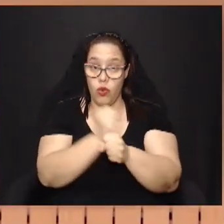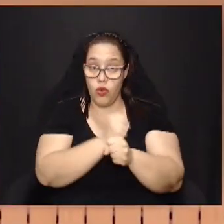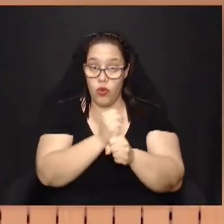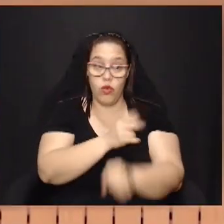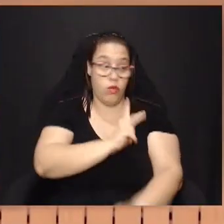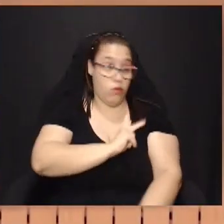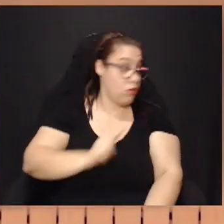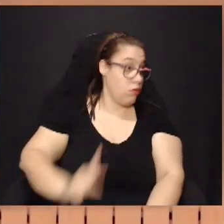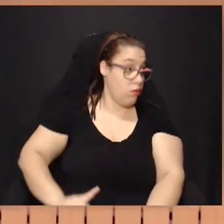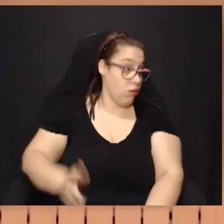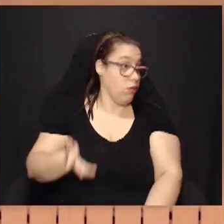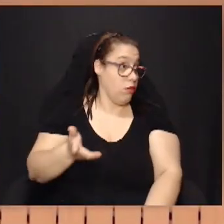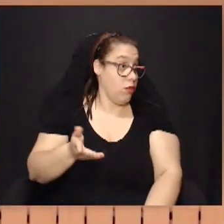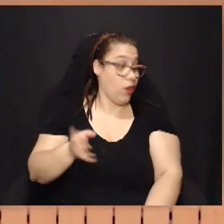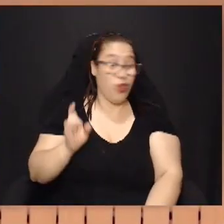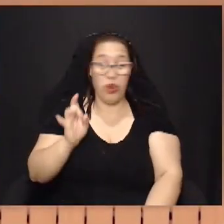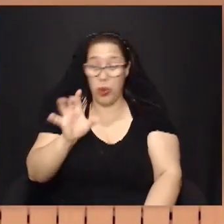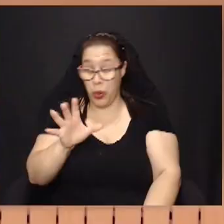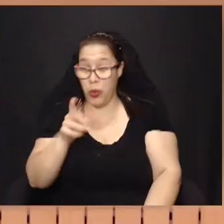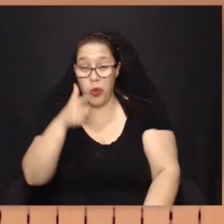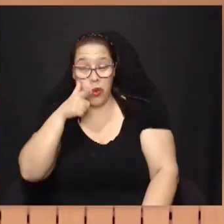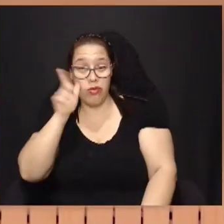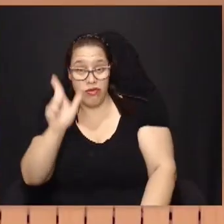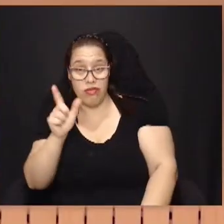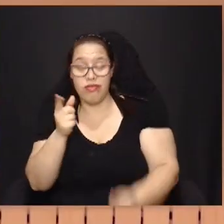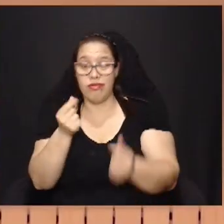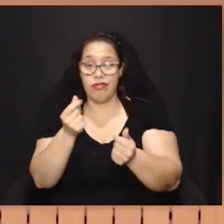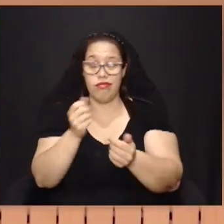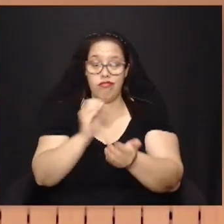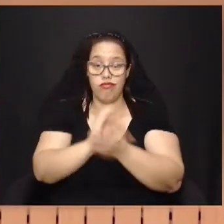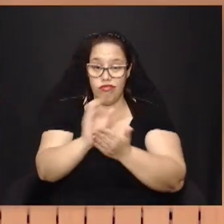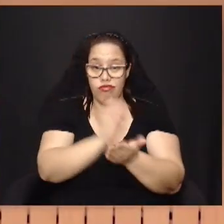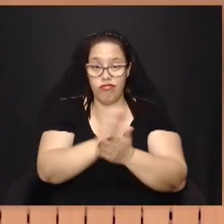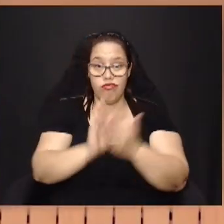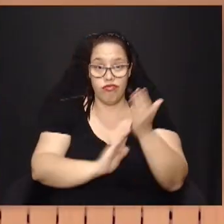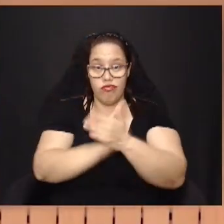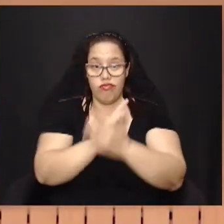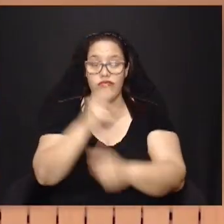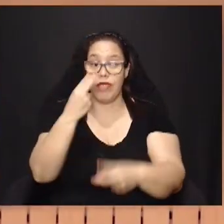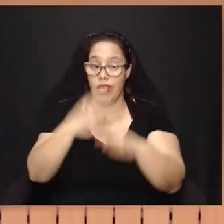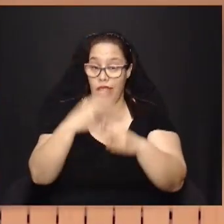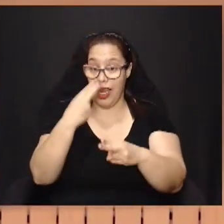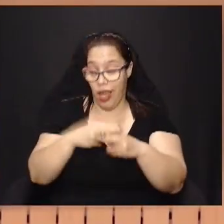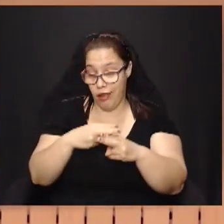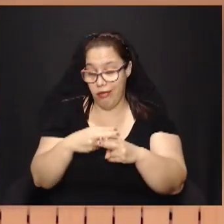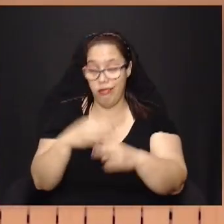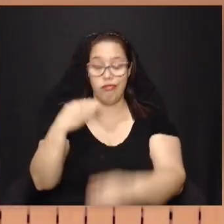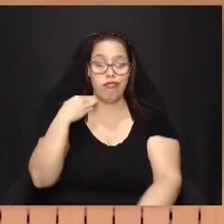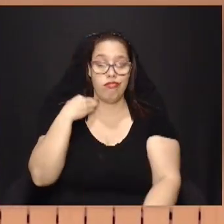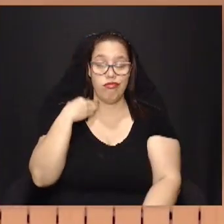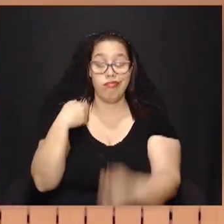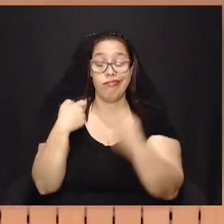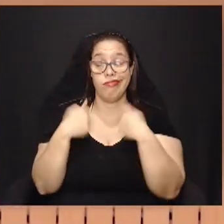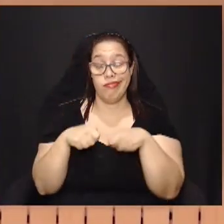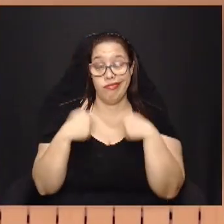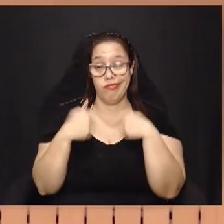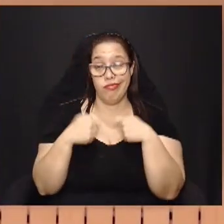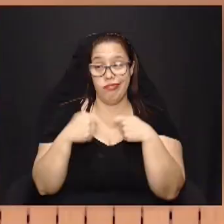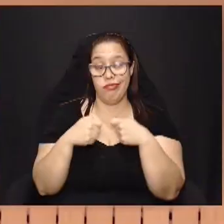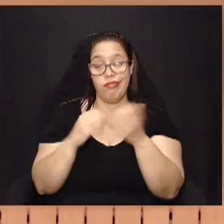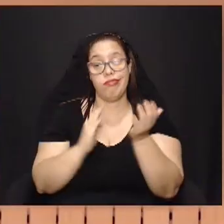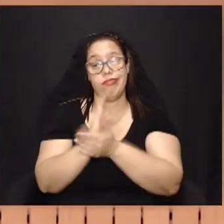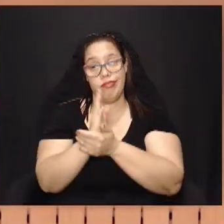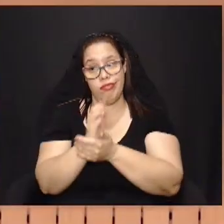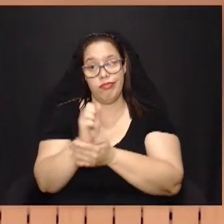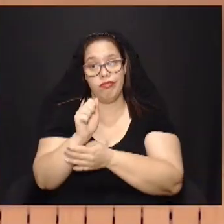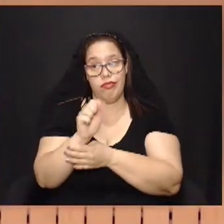para ele conseguir o financiamento e conseguir a aprovação na Caixa Econômica, ele precisa da aprovação, o alvará de